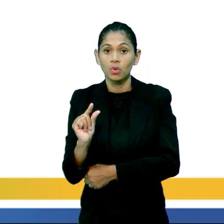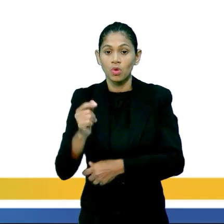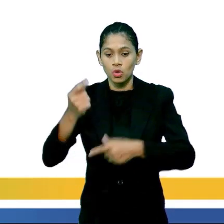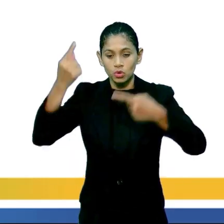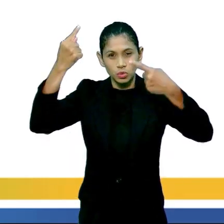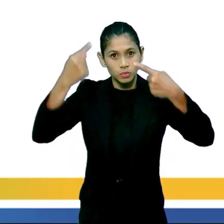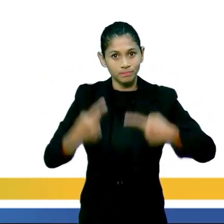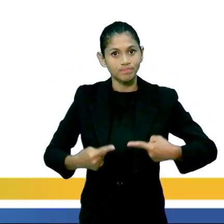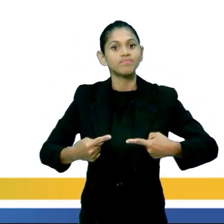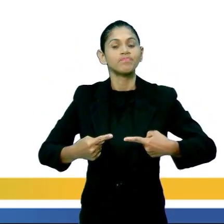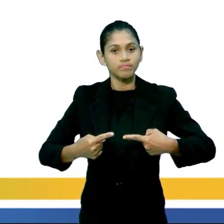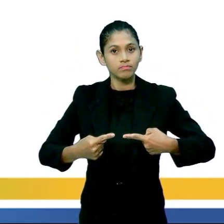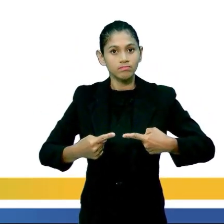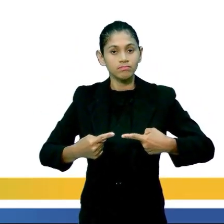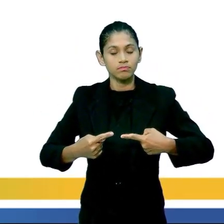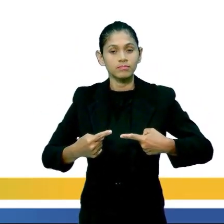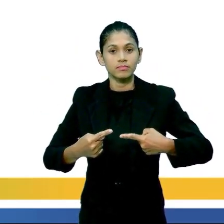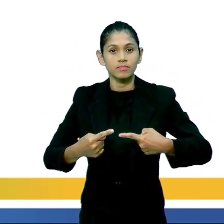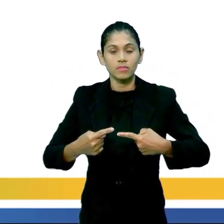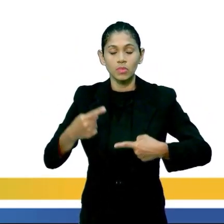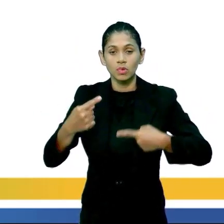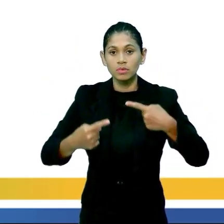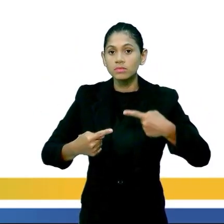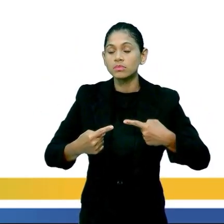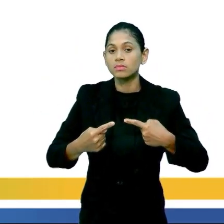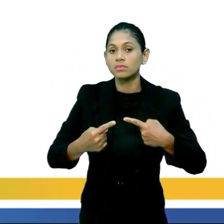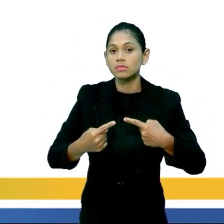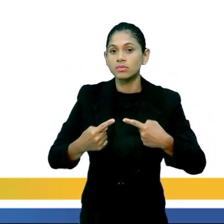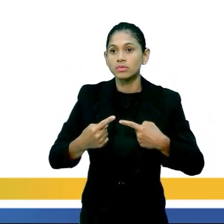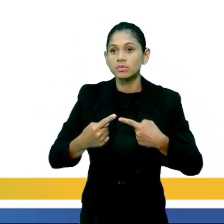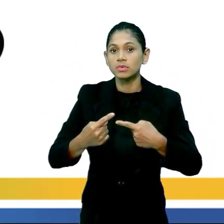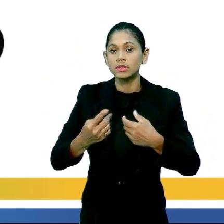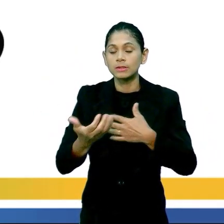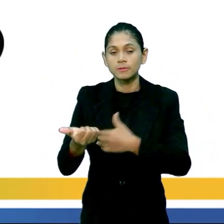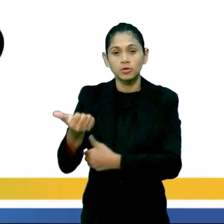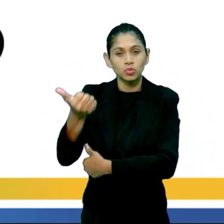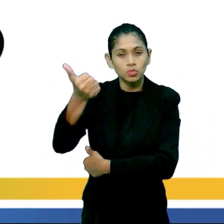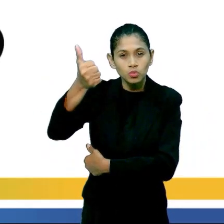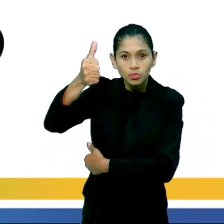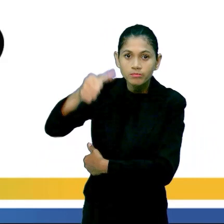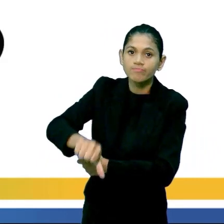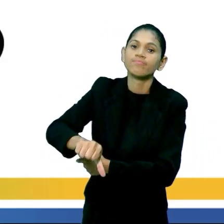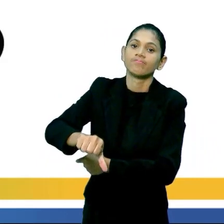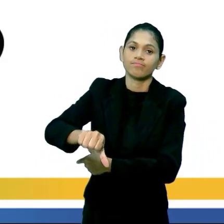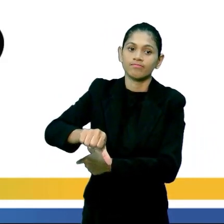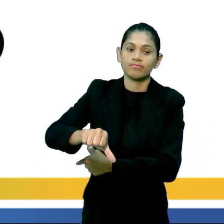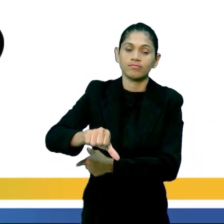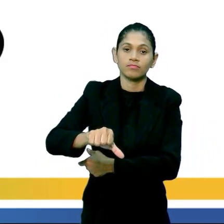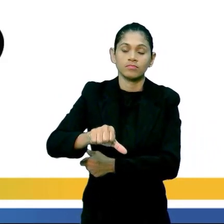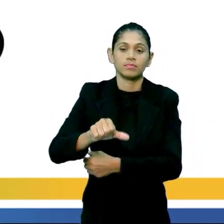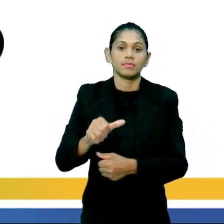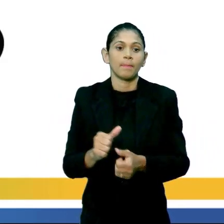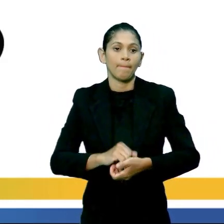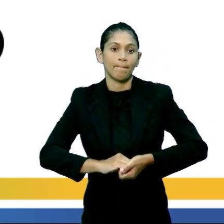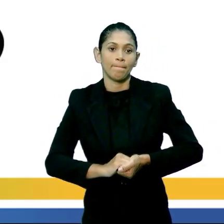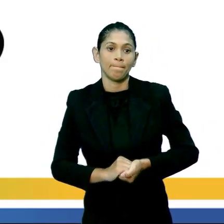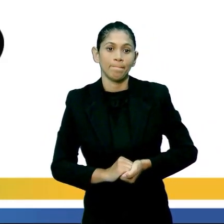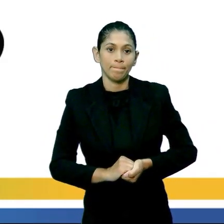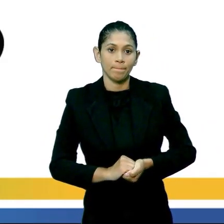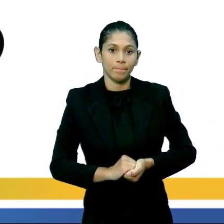competição provocou também, né, o declínio desse ciclo econômico, juntamente com outros